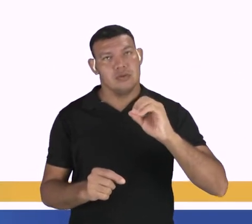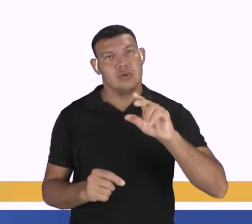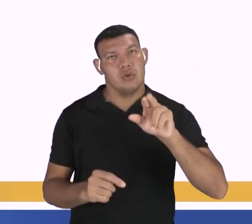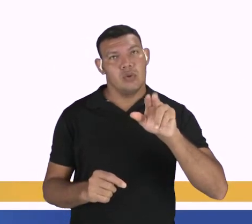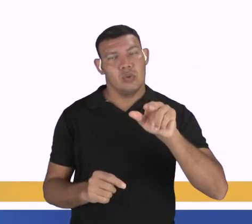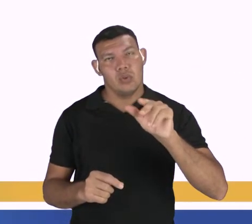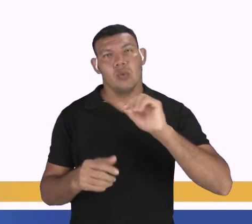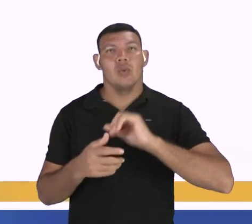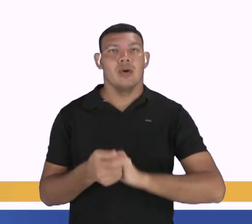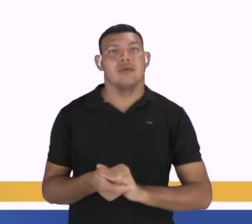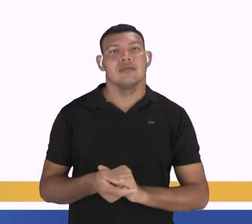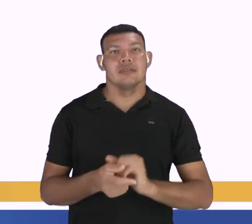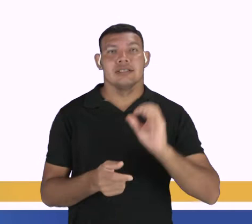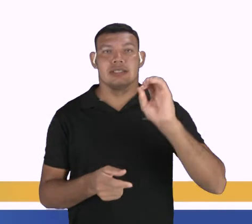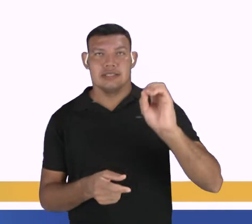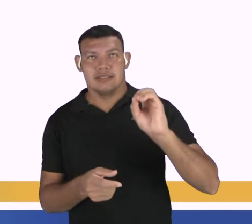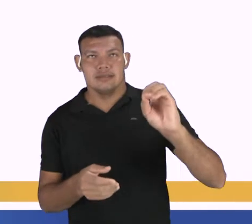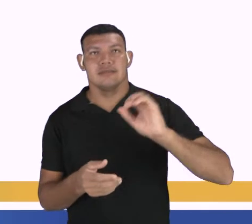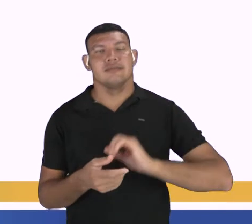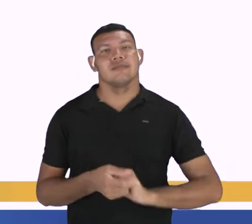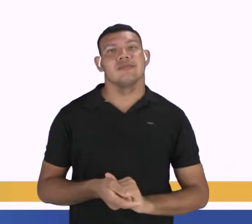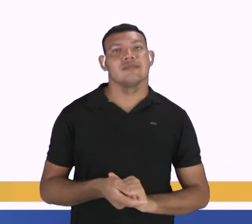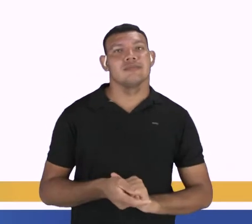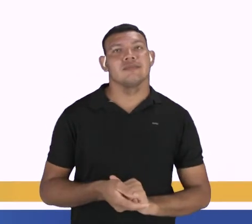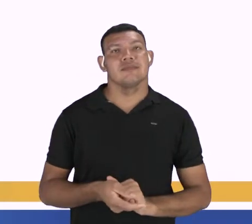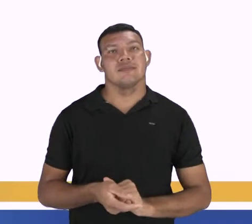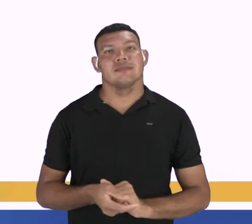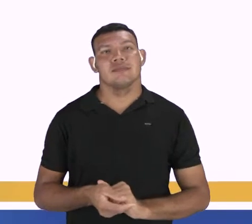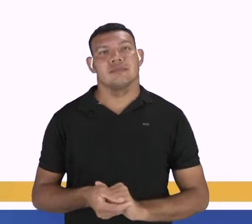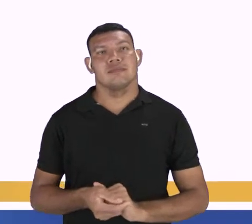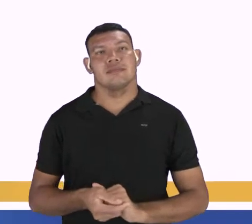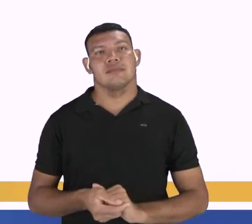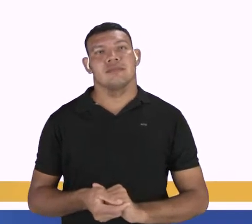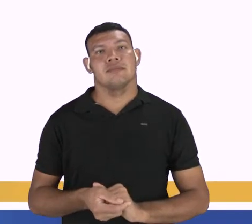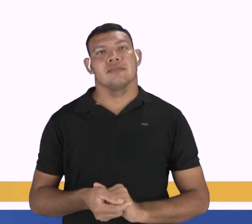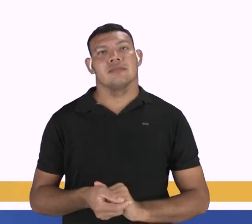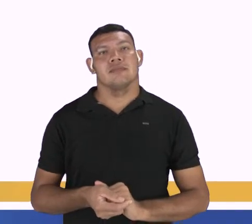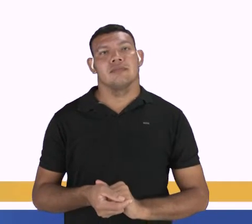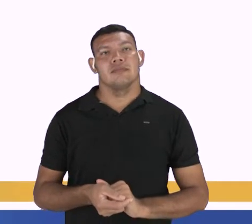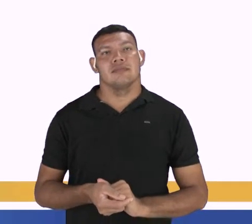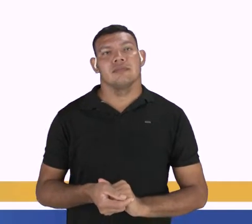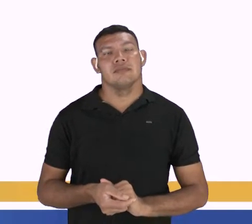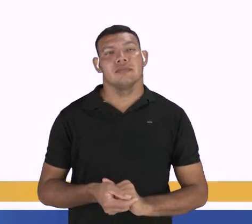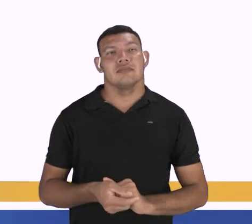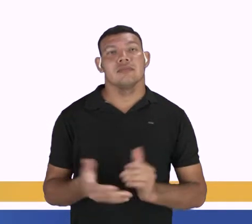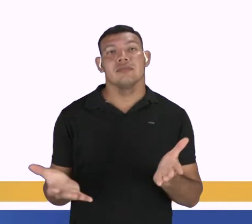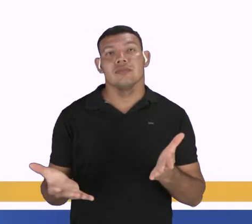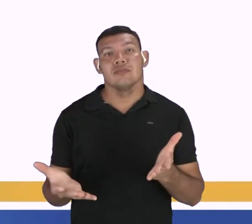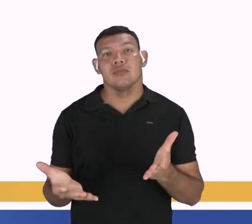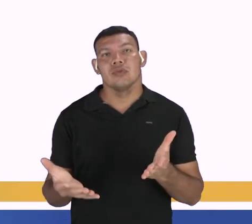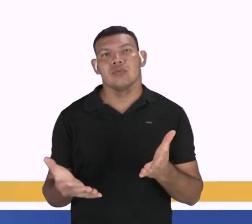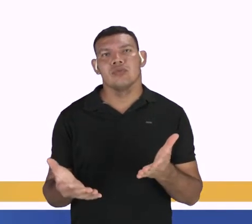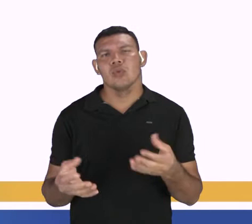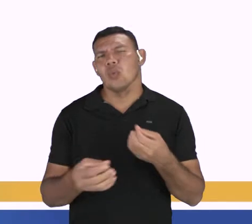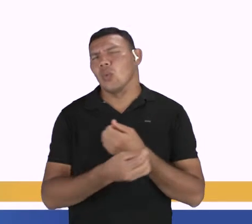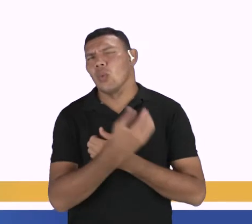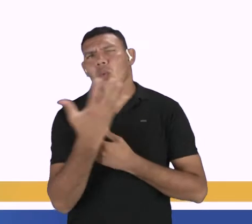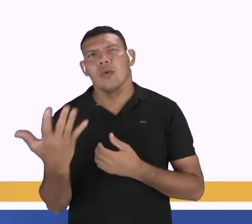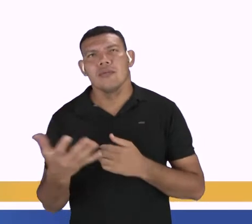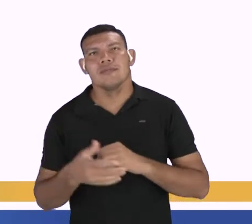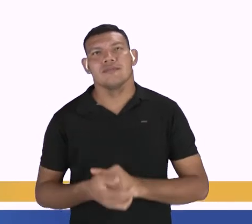graus. Então, veja bem, quais são os ângulos aí que você observa que tem medida menor que 90 graus? Bom, seria o